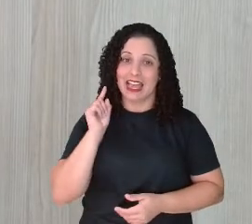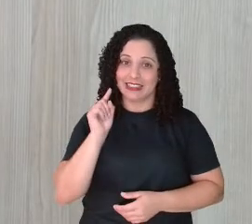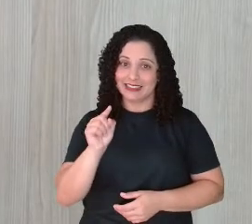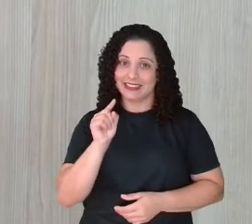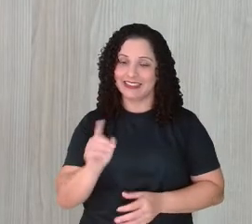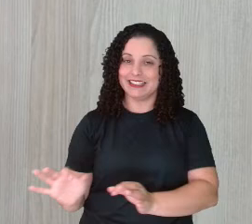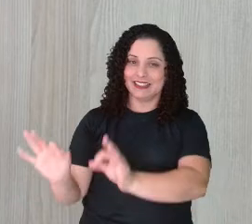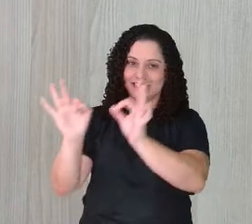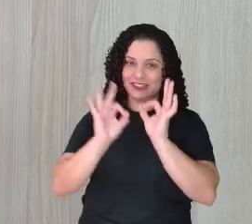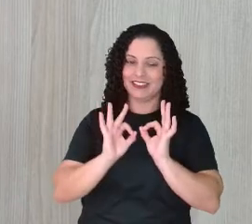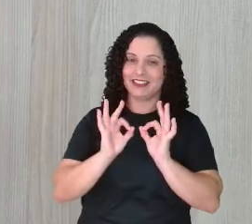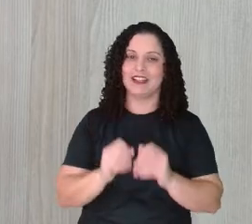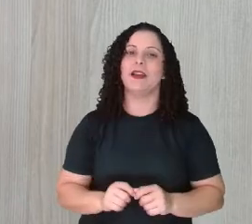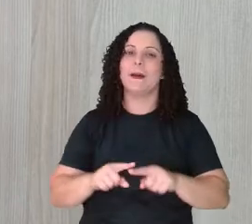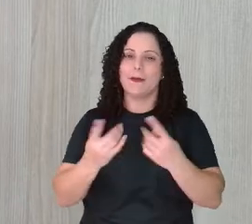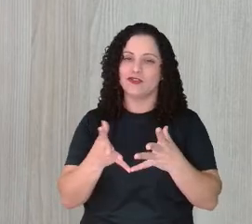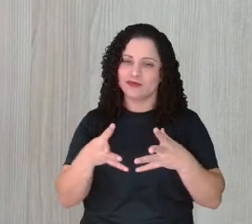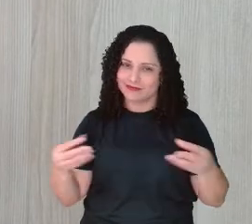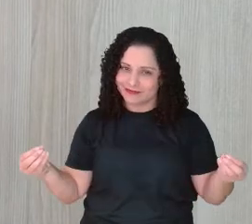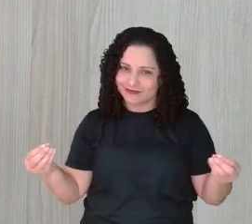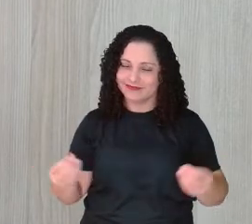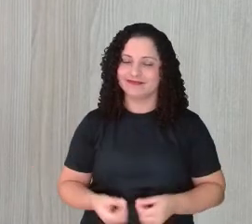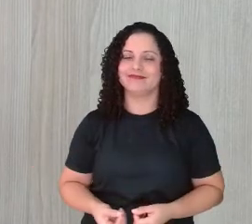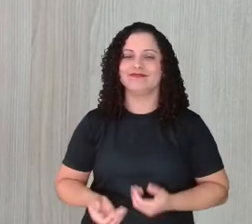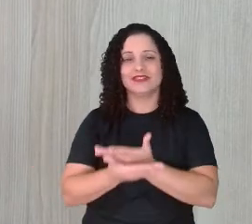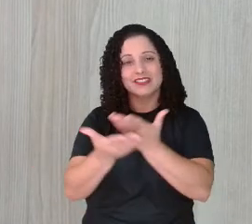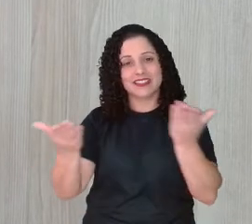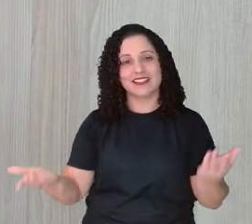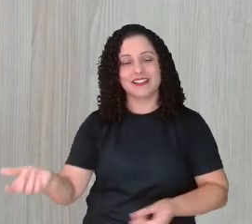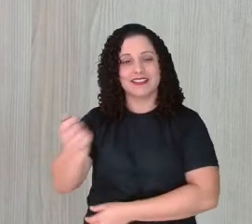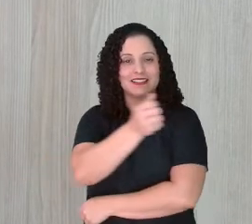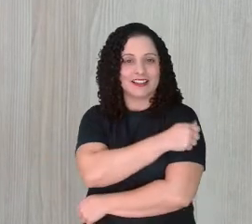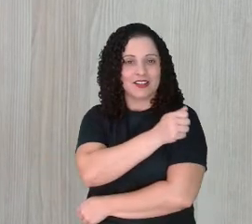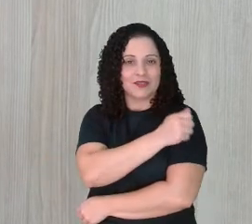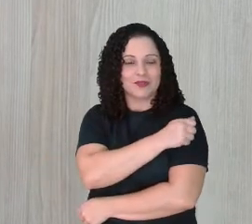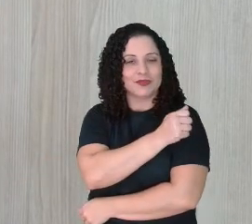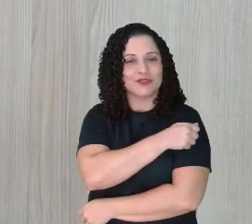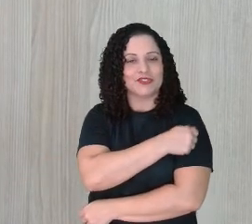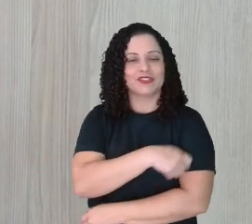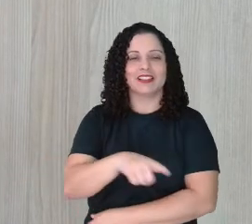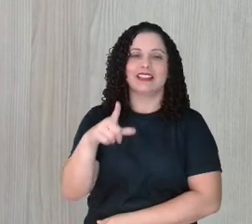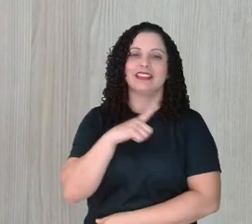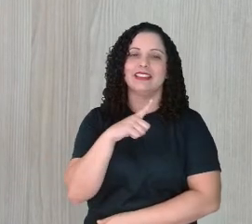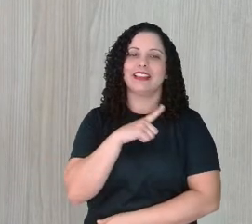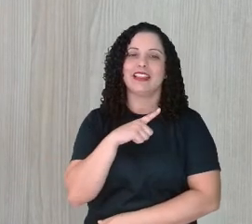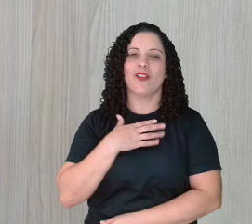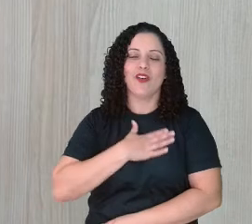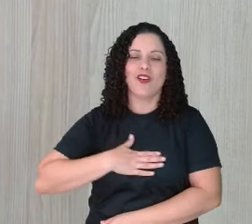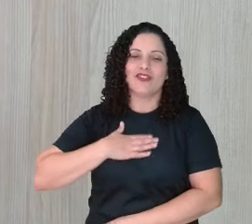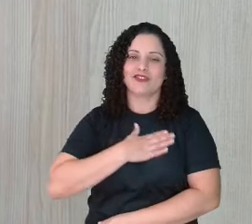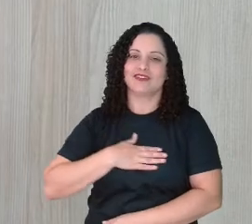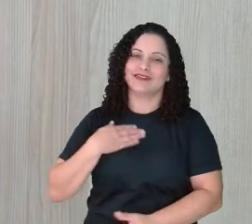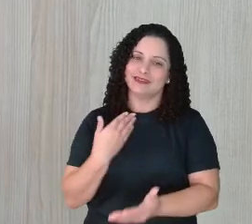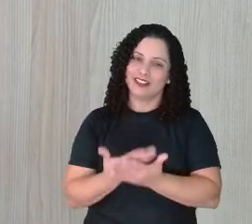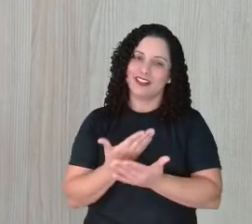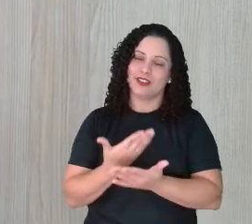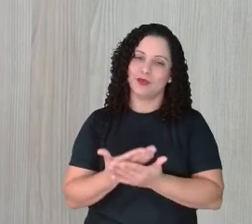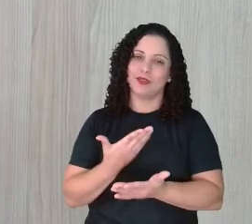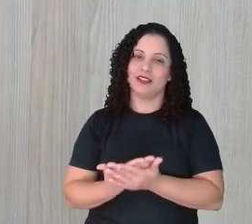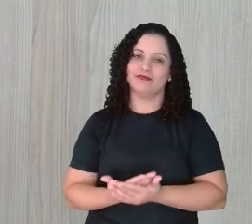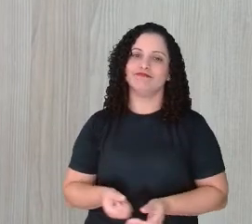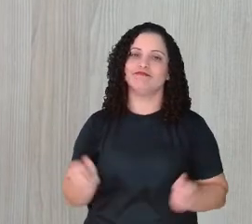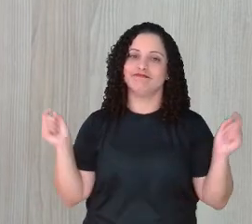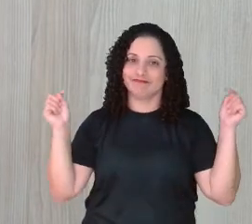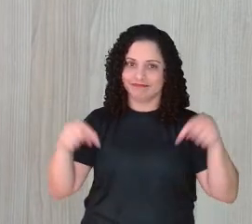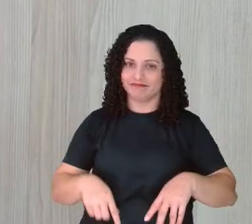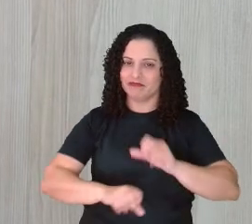aí, mas vai passar, né? E nossos queridos alunos, que vocês tenham realmente amado essa aula aí, essa aula muito